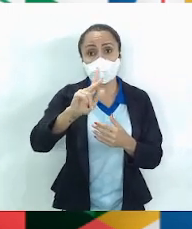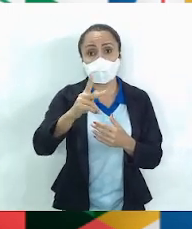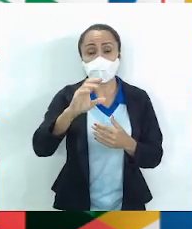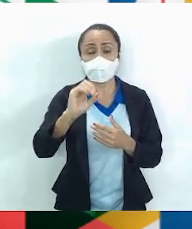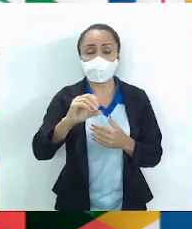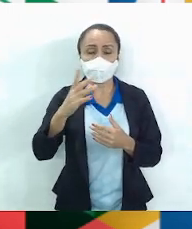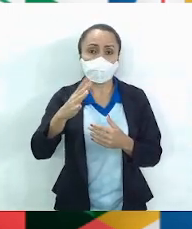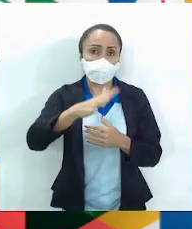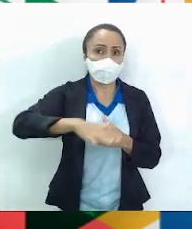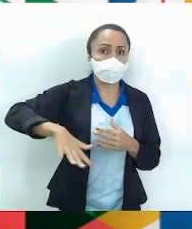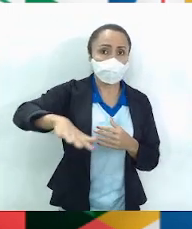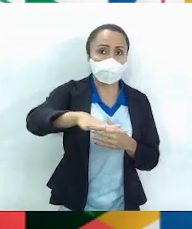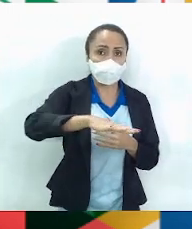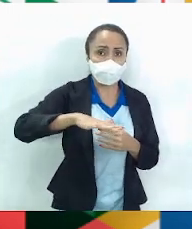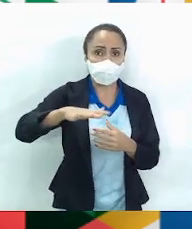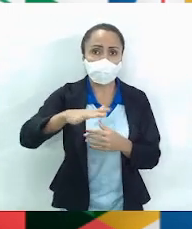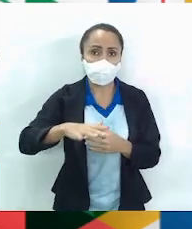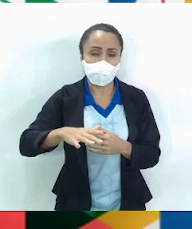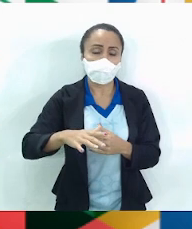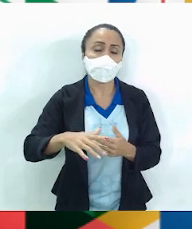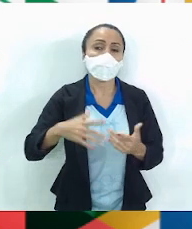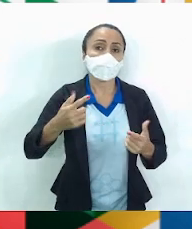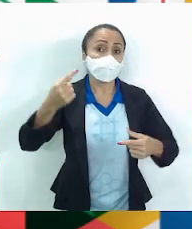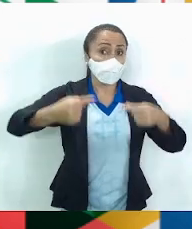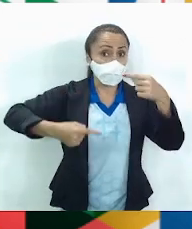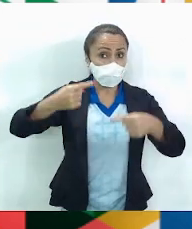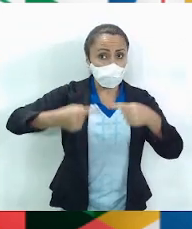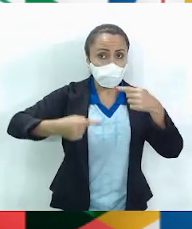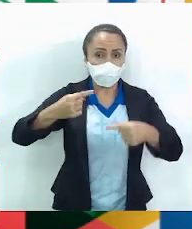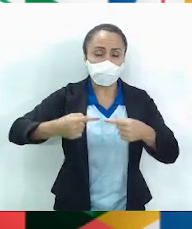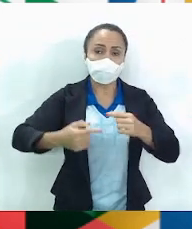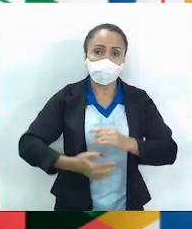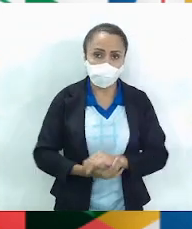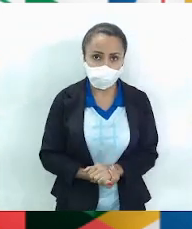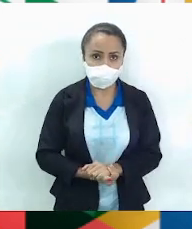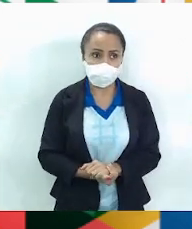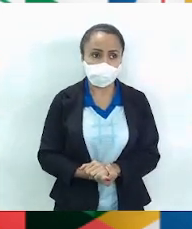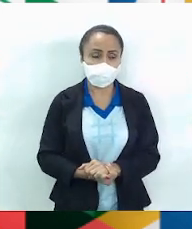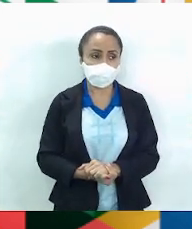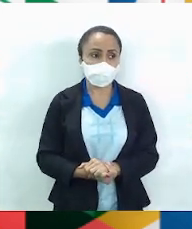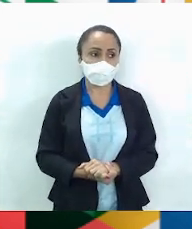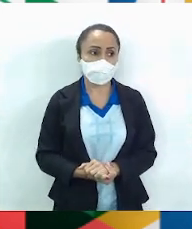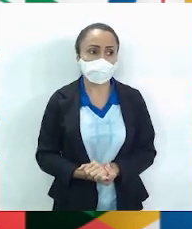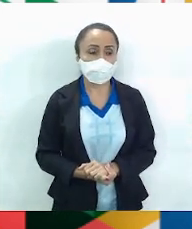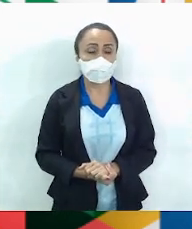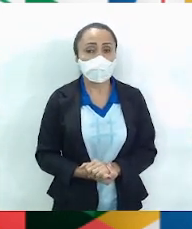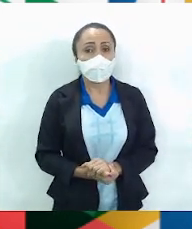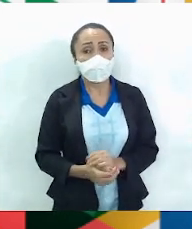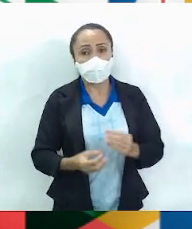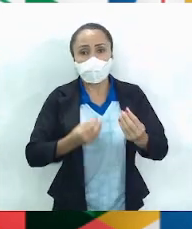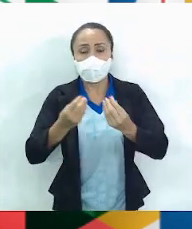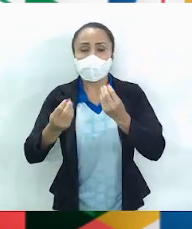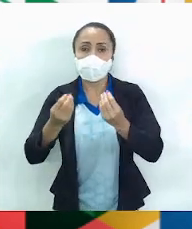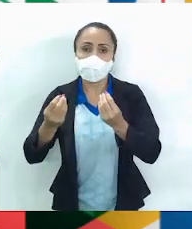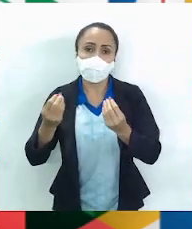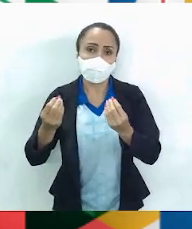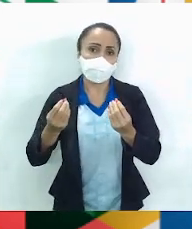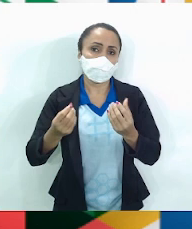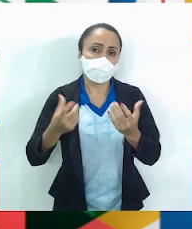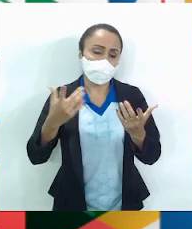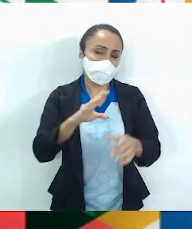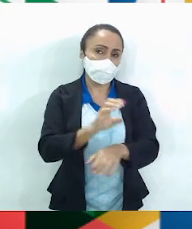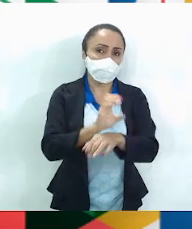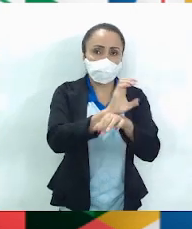do cenário geopolítico, né, os diversos grupos terroristas no cenário global. Então, como é que se configura aí o